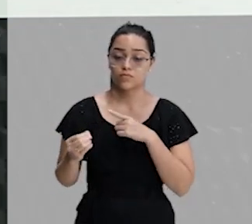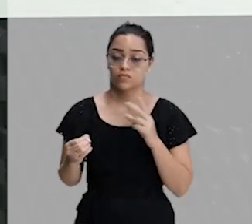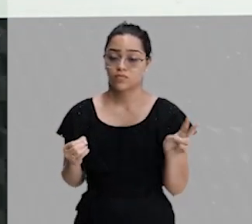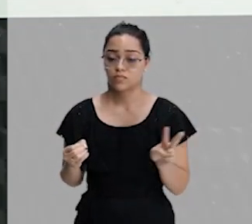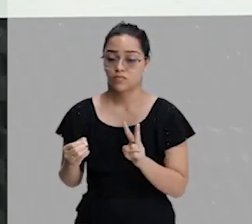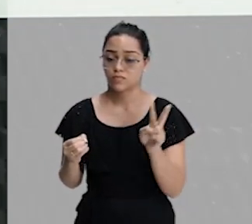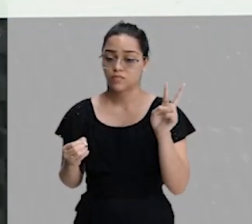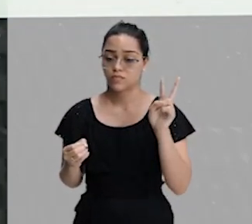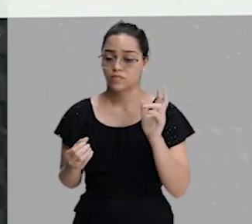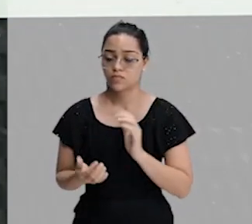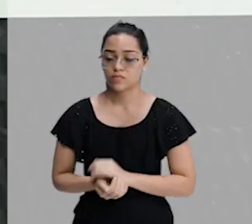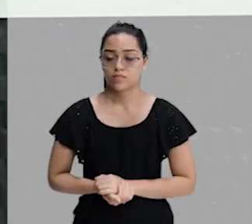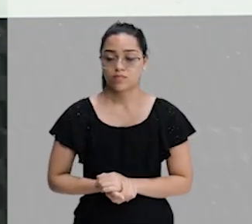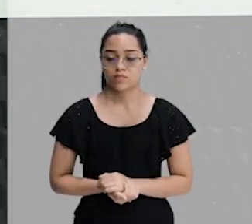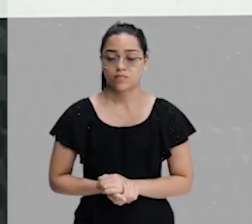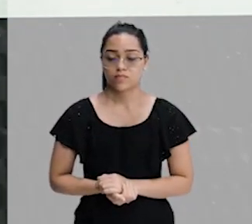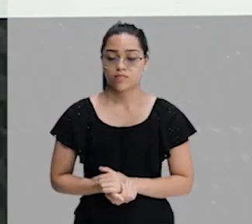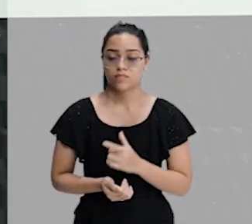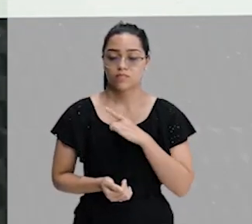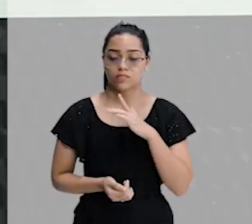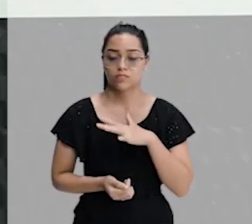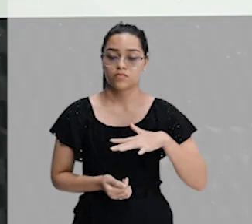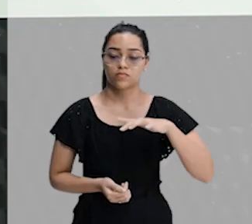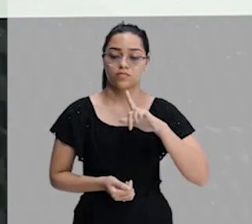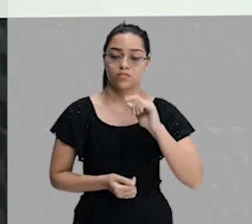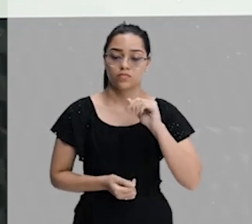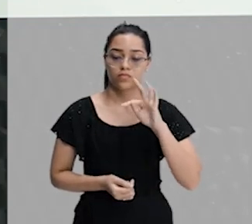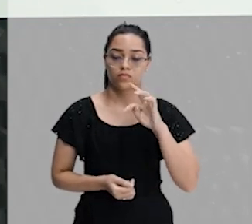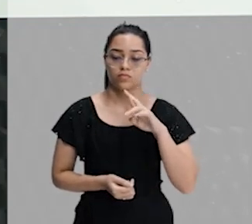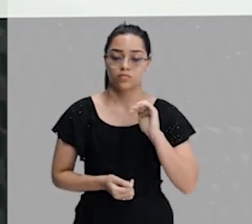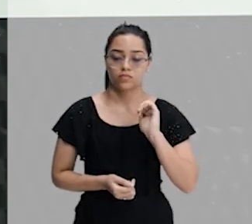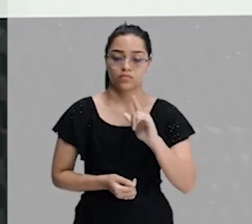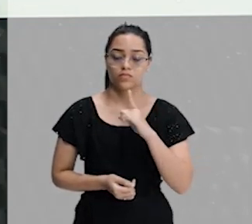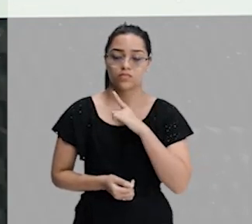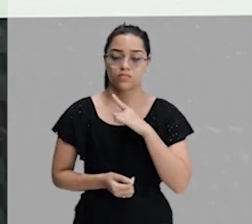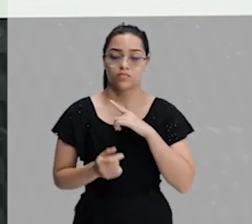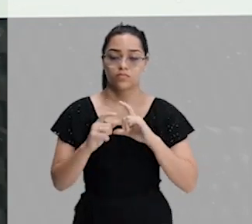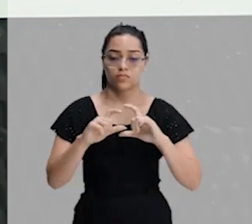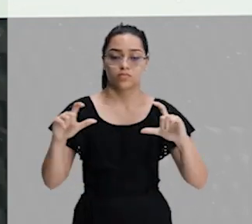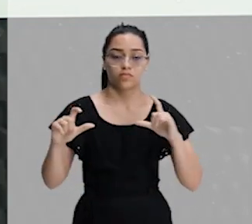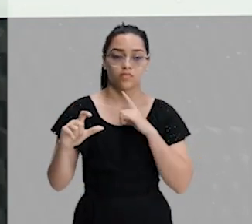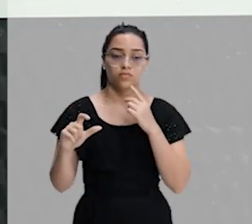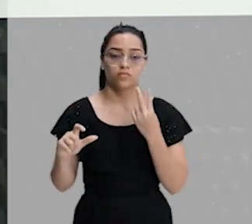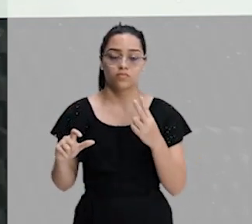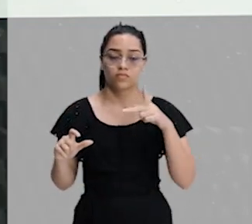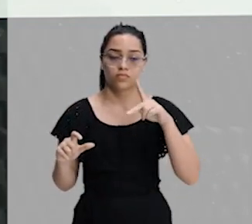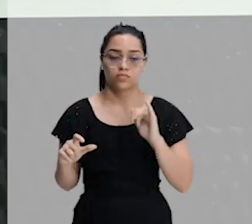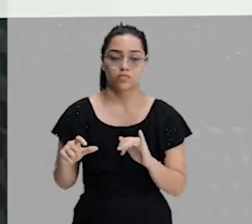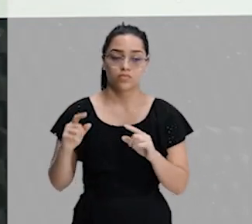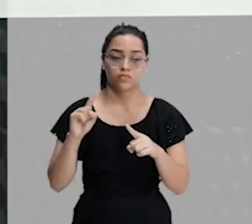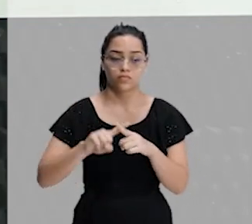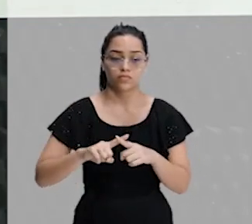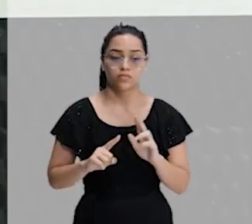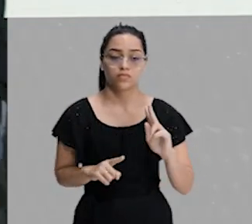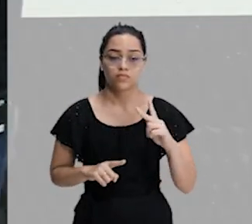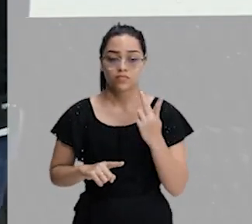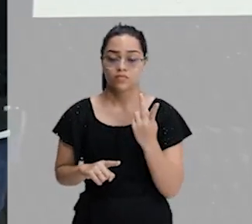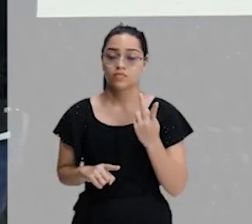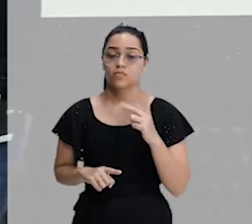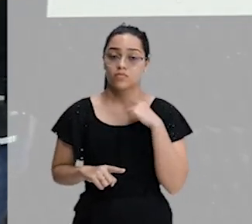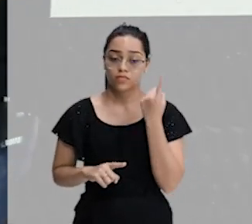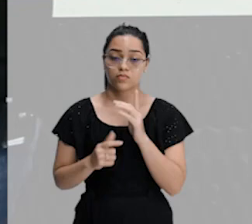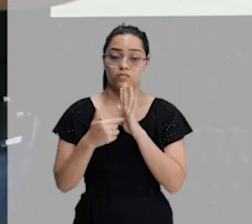π. Então, pessoal, a área lateral de um cilindro é dada por essa fórmula aqui, ó, 2πr vezes h. Na aula passada